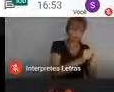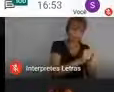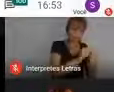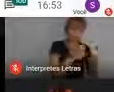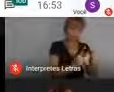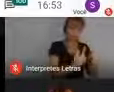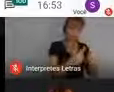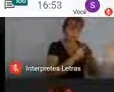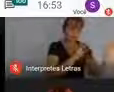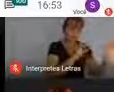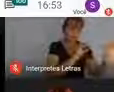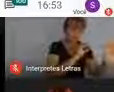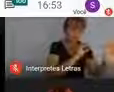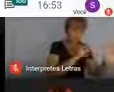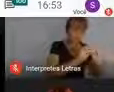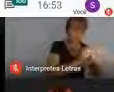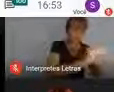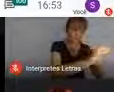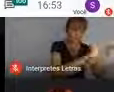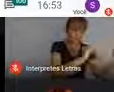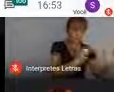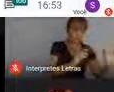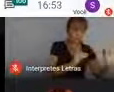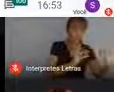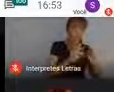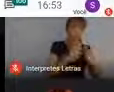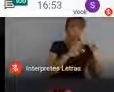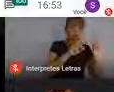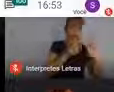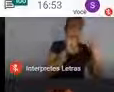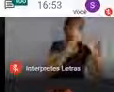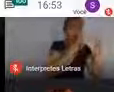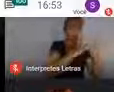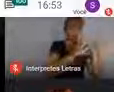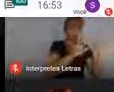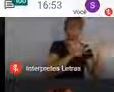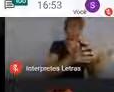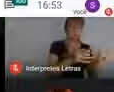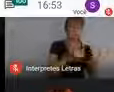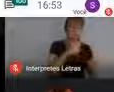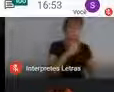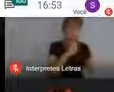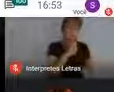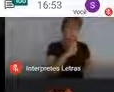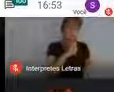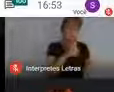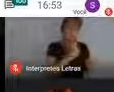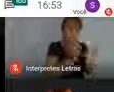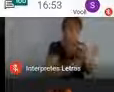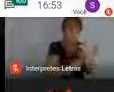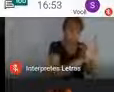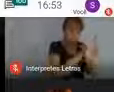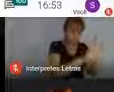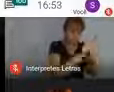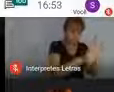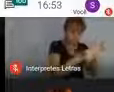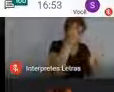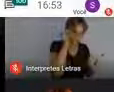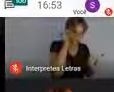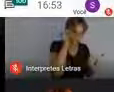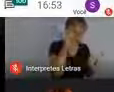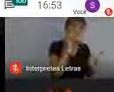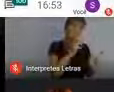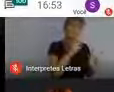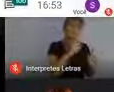diferente nas diferentes localidades, especialmente se você tem pessoas... grupos étnicos, né,